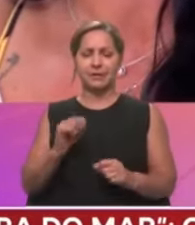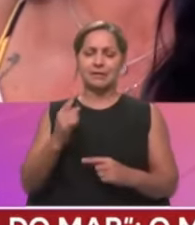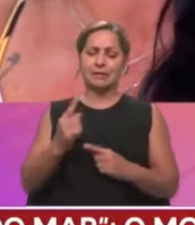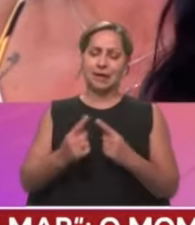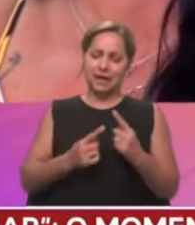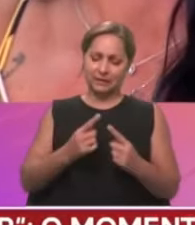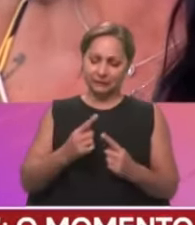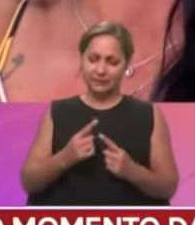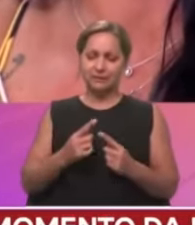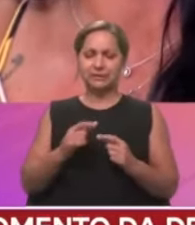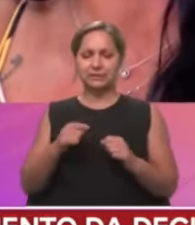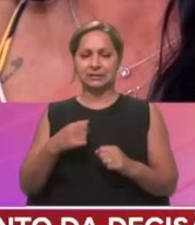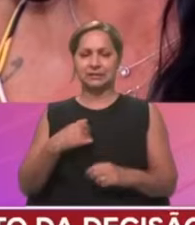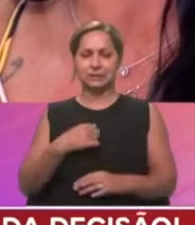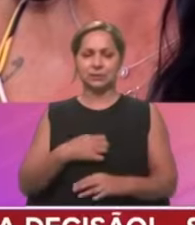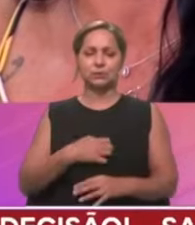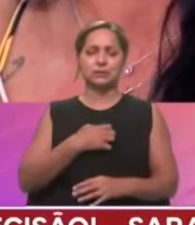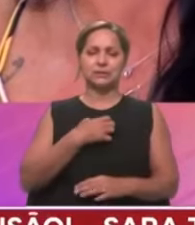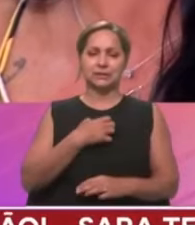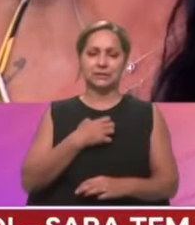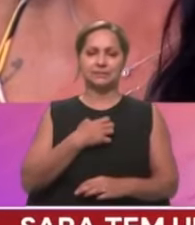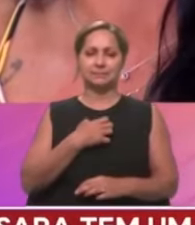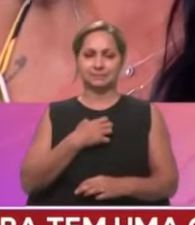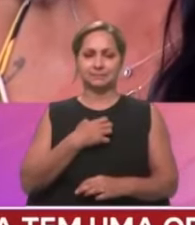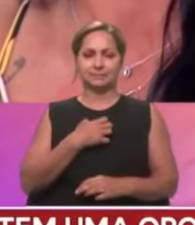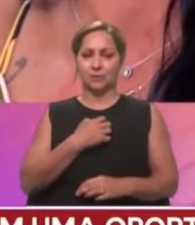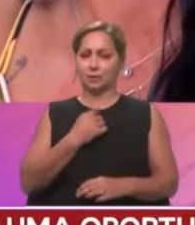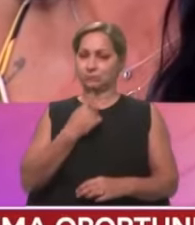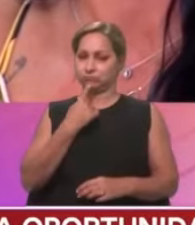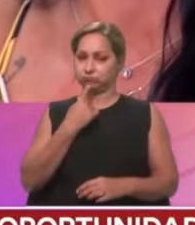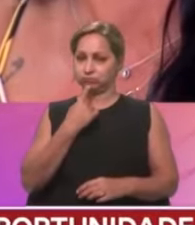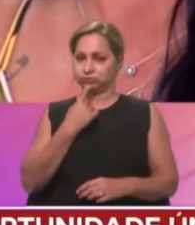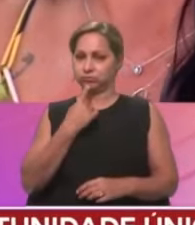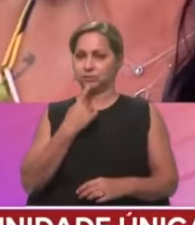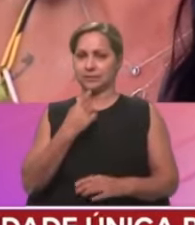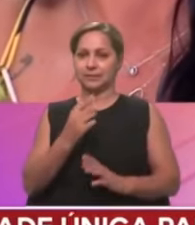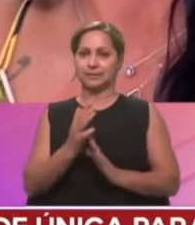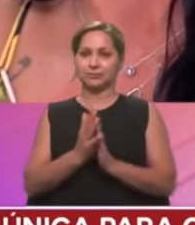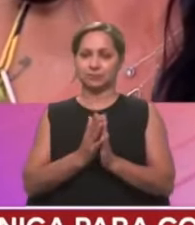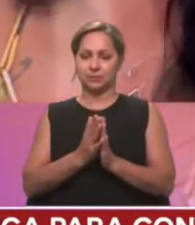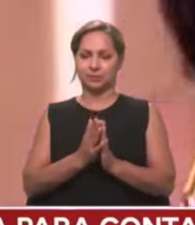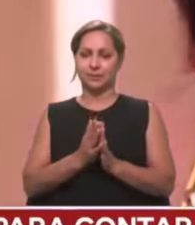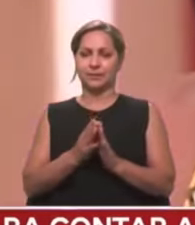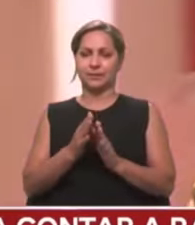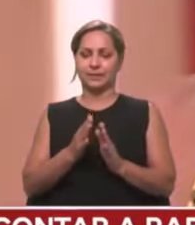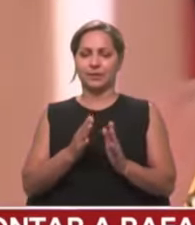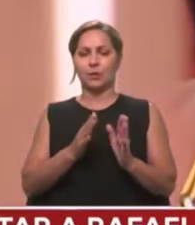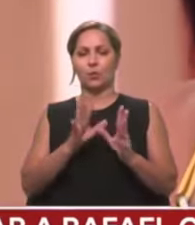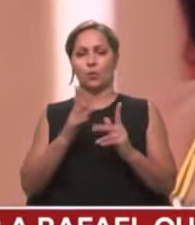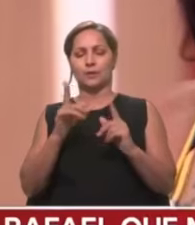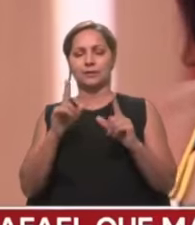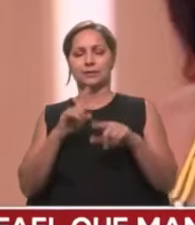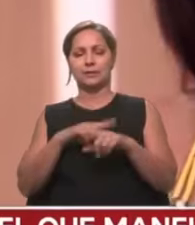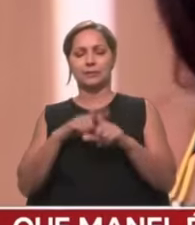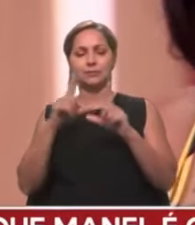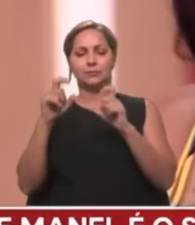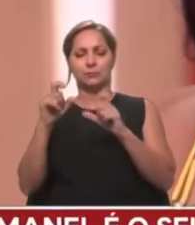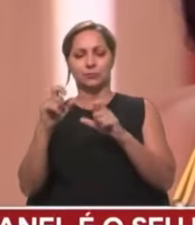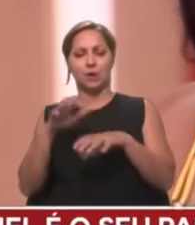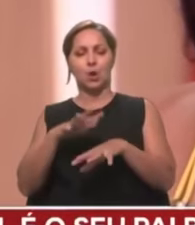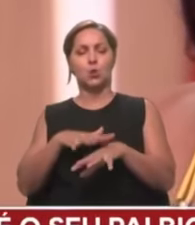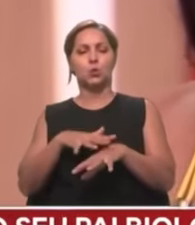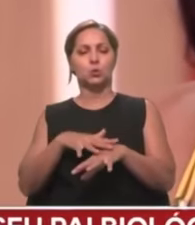que sentia um pouco abusivo confesso a parte ali das fotografias abo noo no